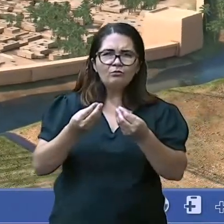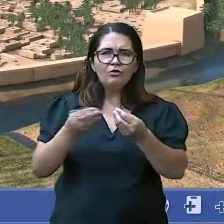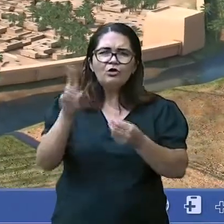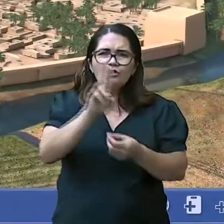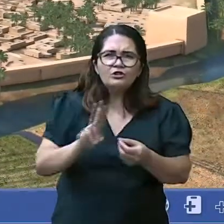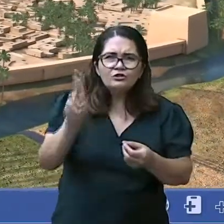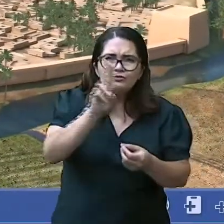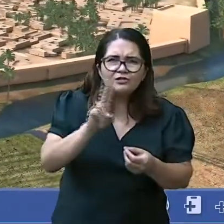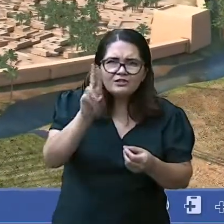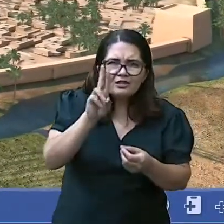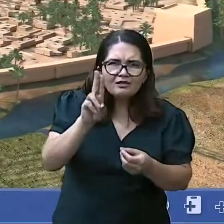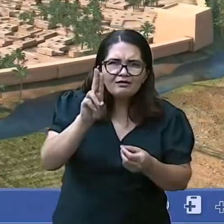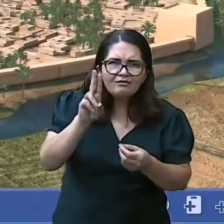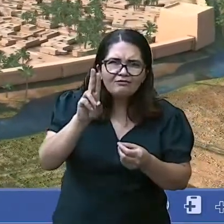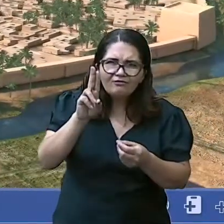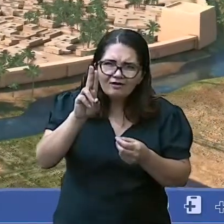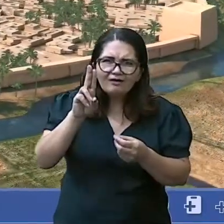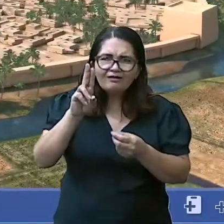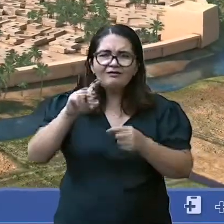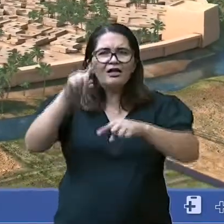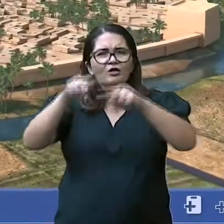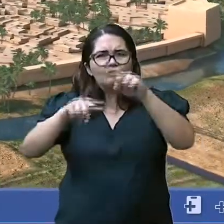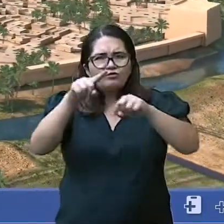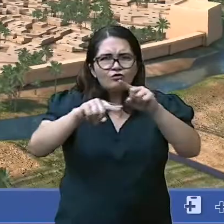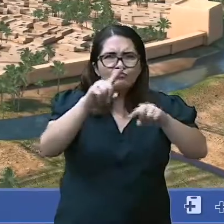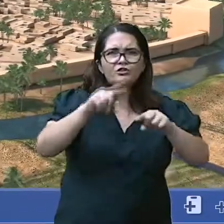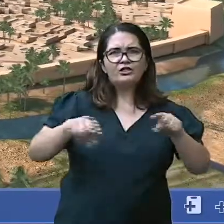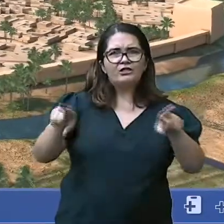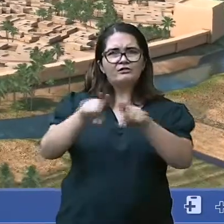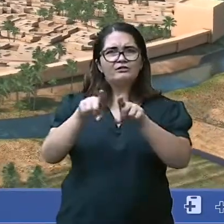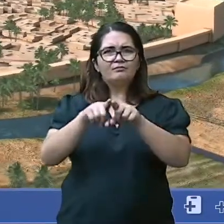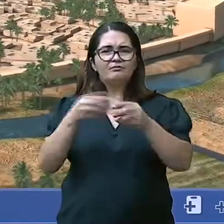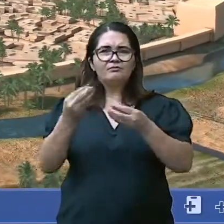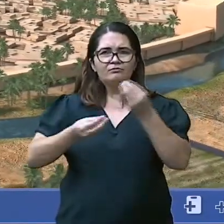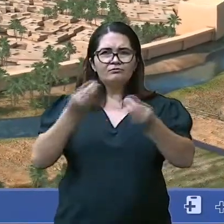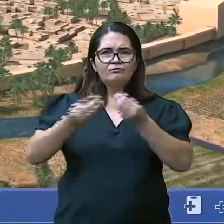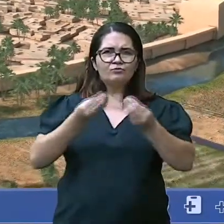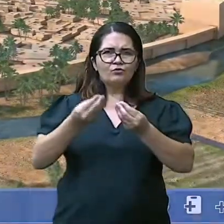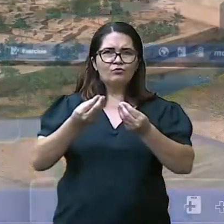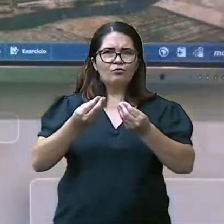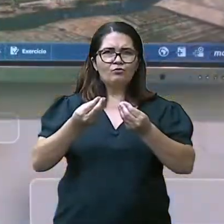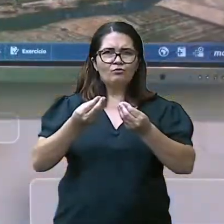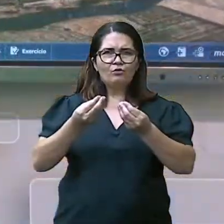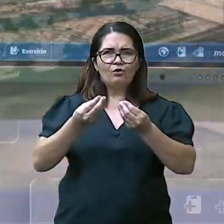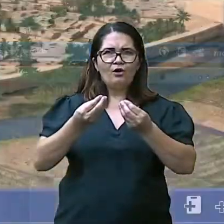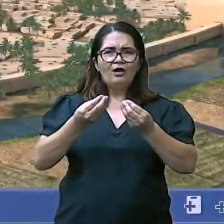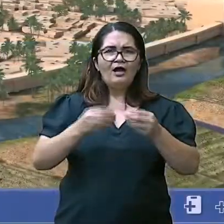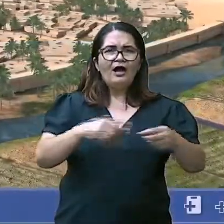mas a estética é muito diferente.